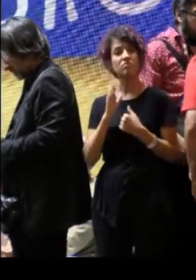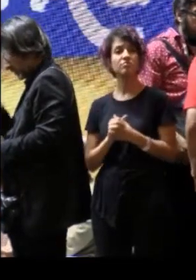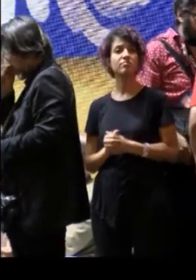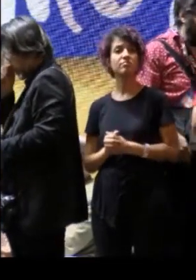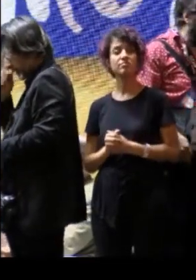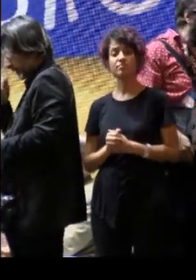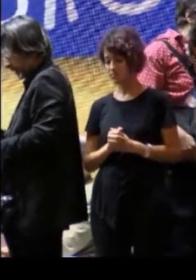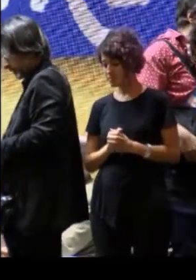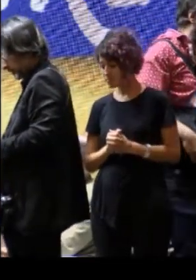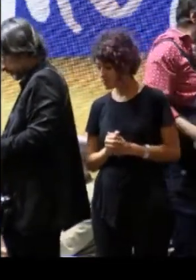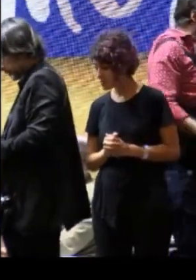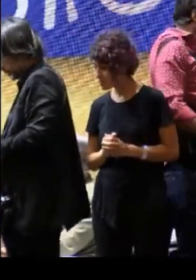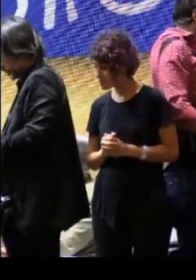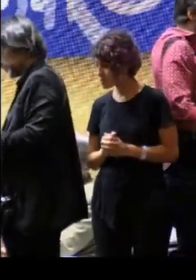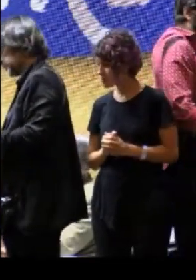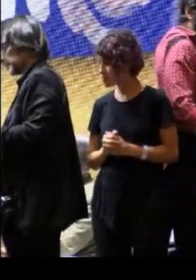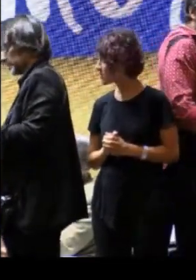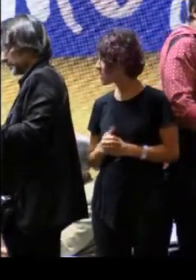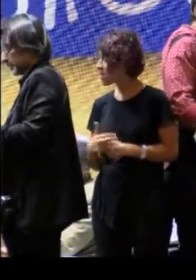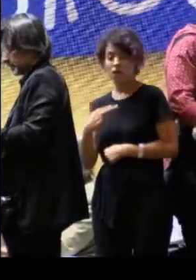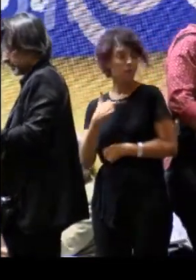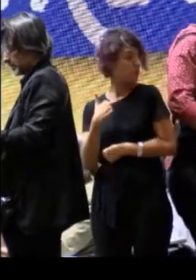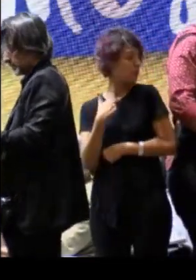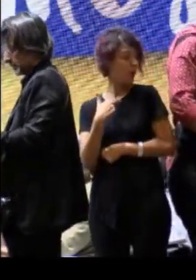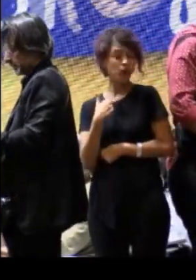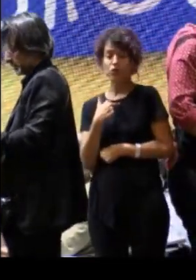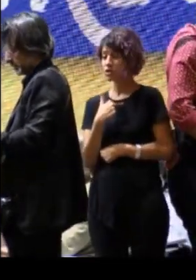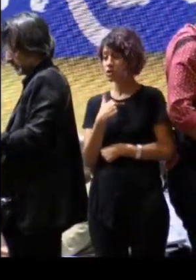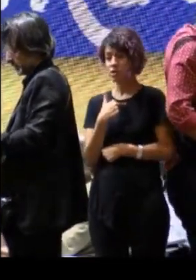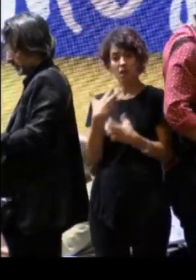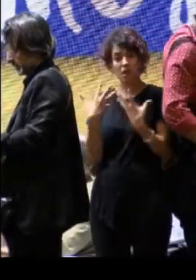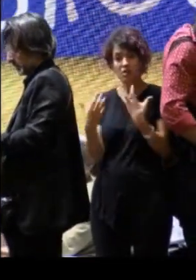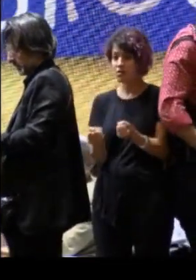Nós precisamos estender a mão. Nós não podemos permitir que esse país